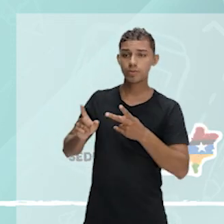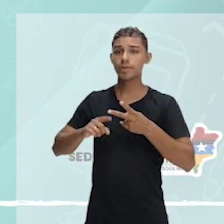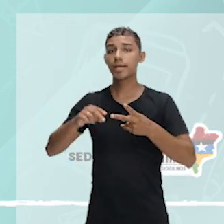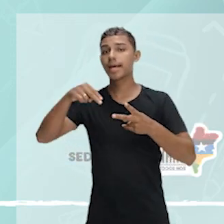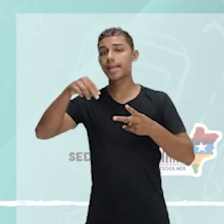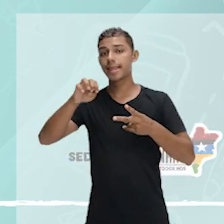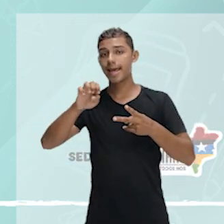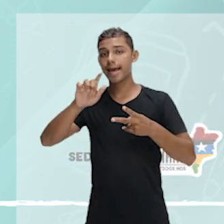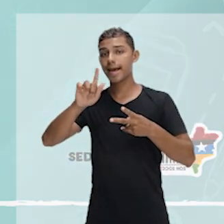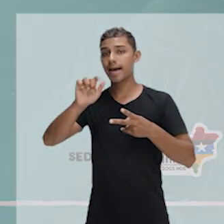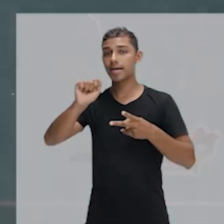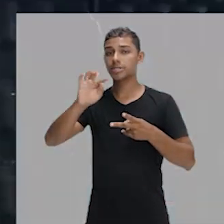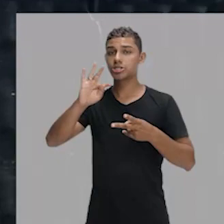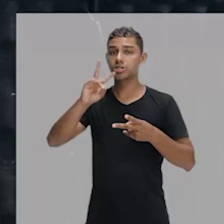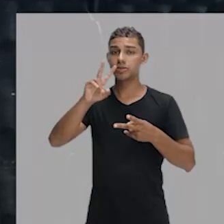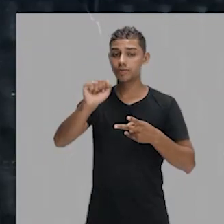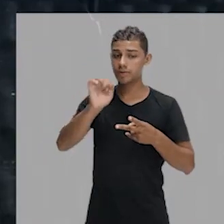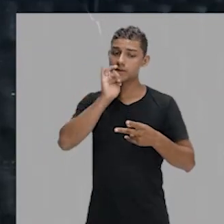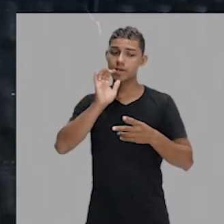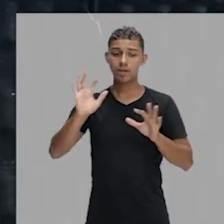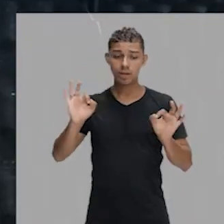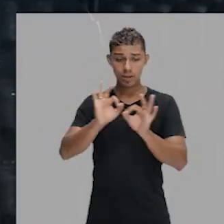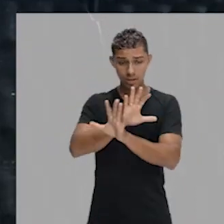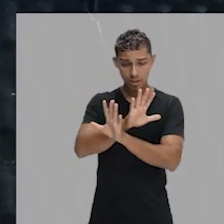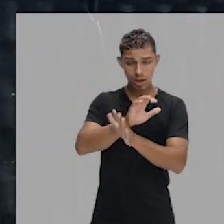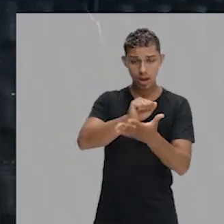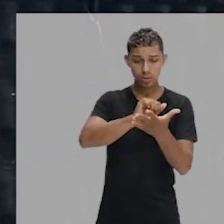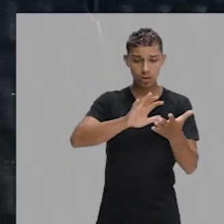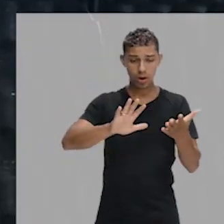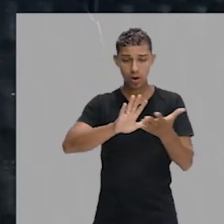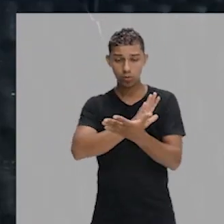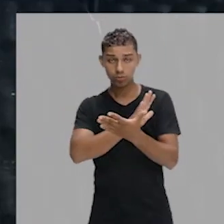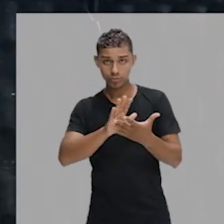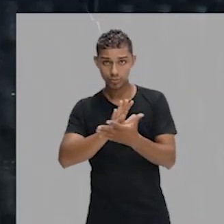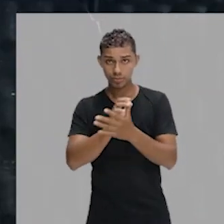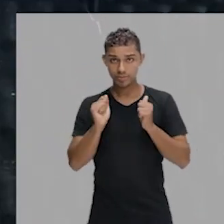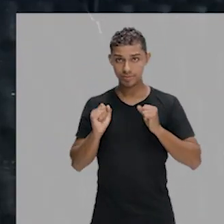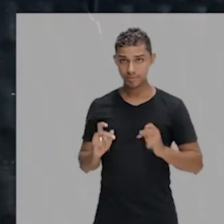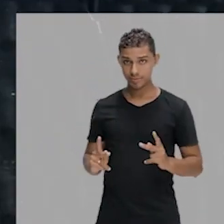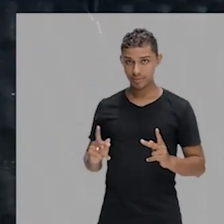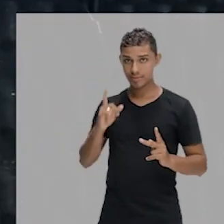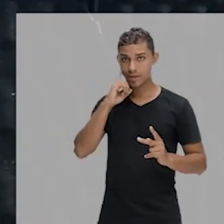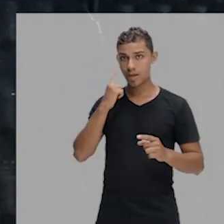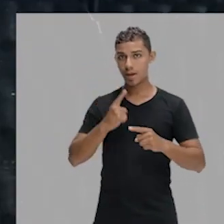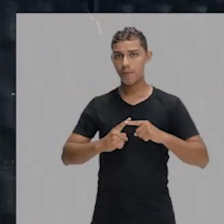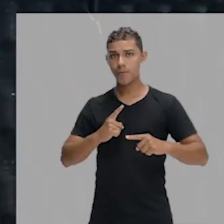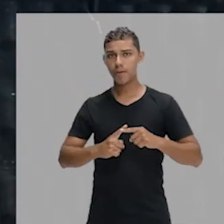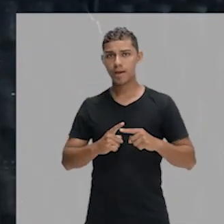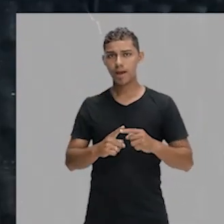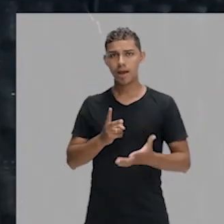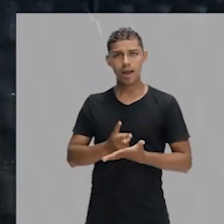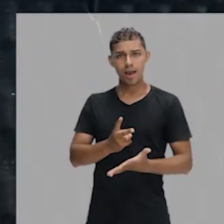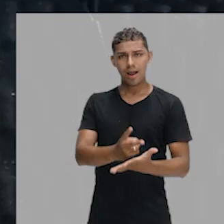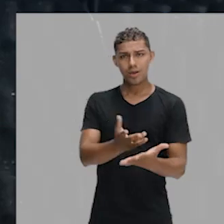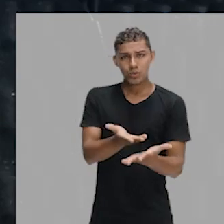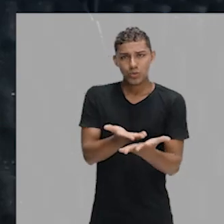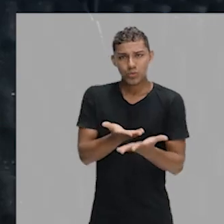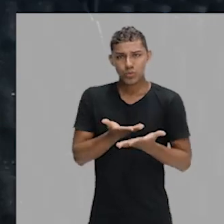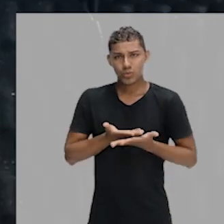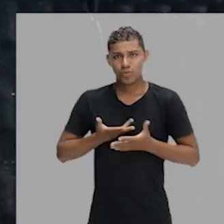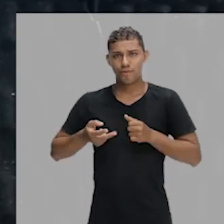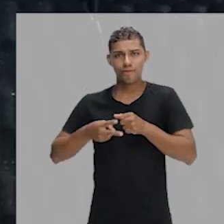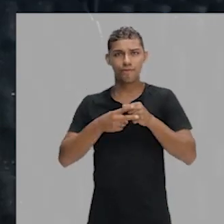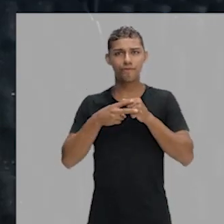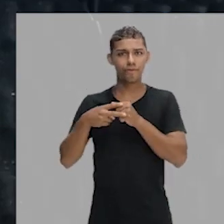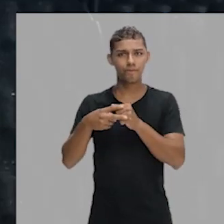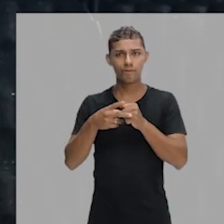para vocês alguns exercícios, ok? Então, olha só, por que sempre que a gente estuda verbo, vocês devem se